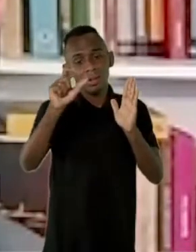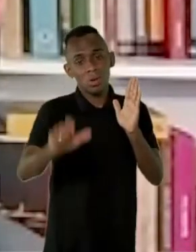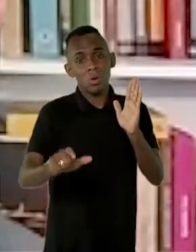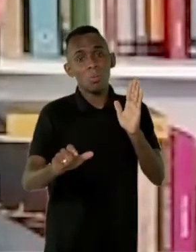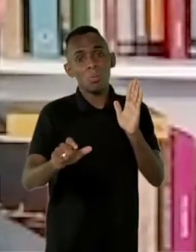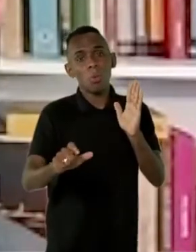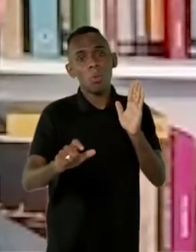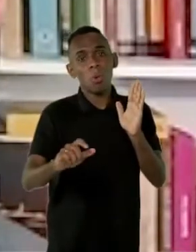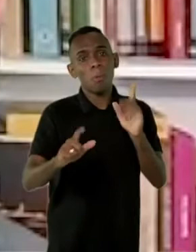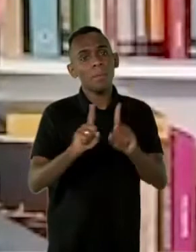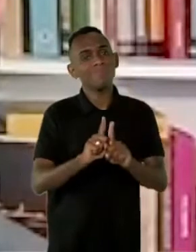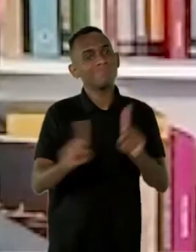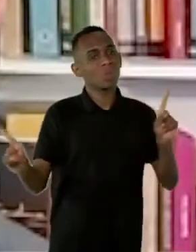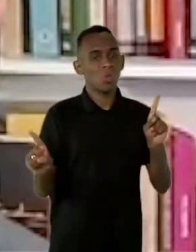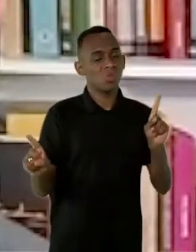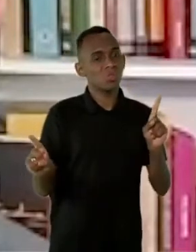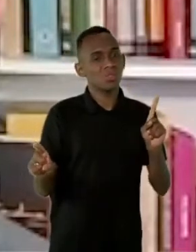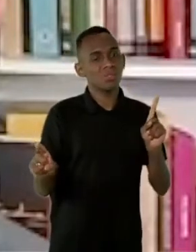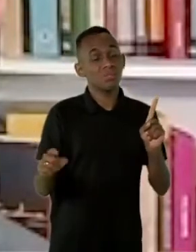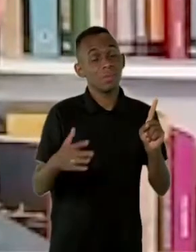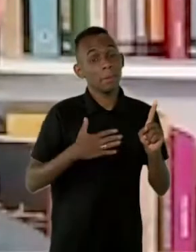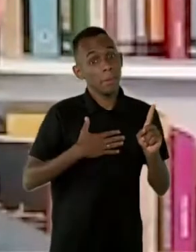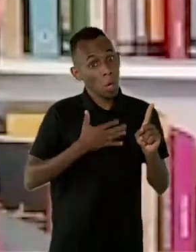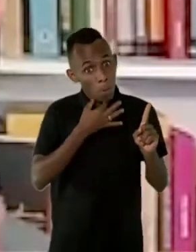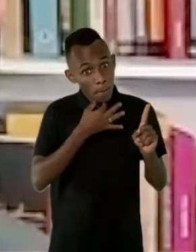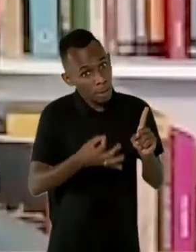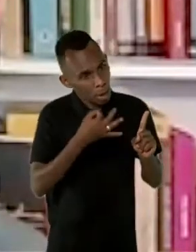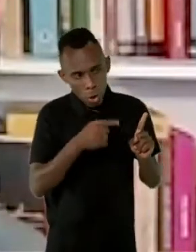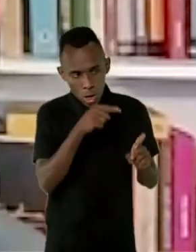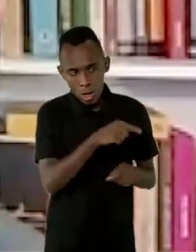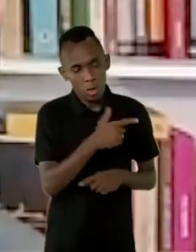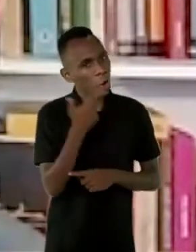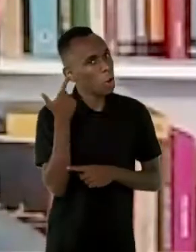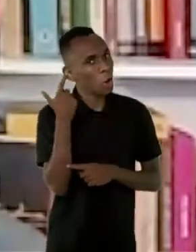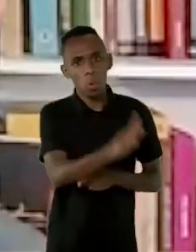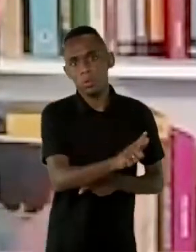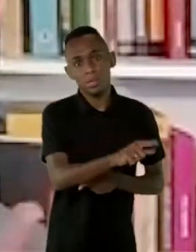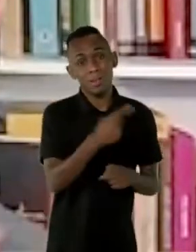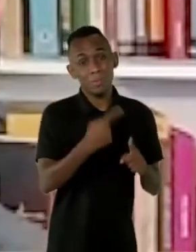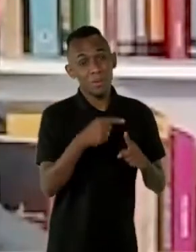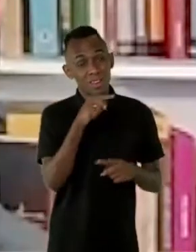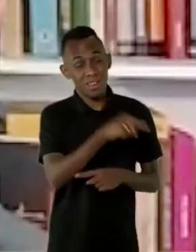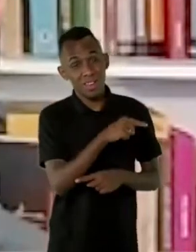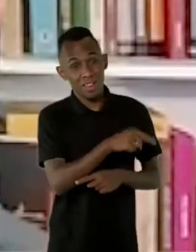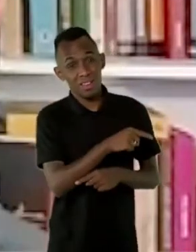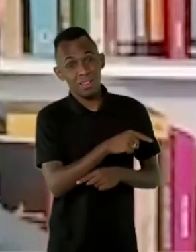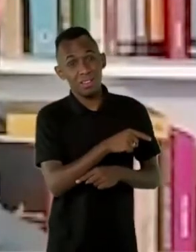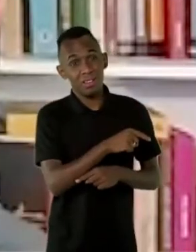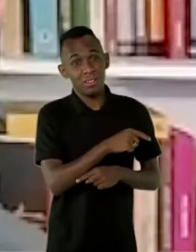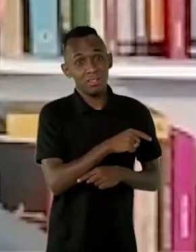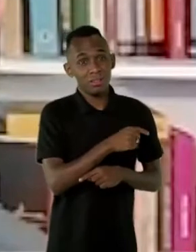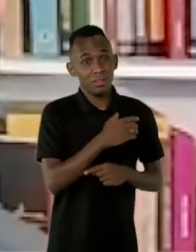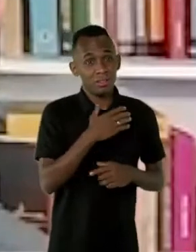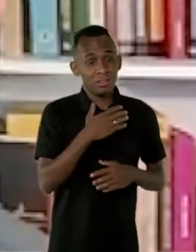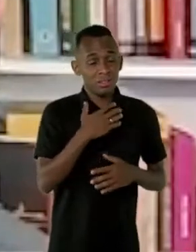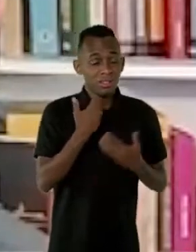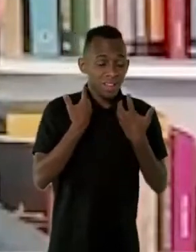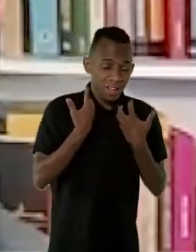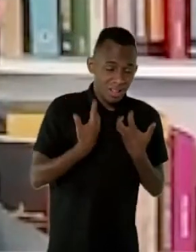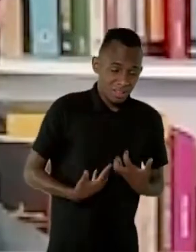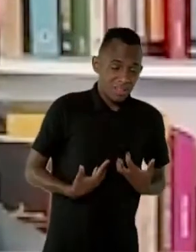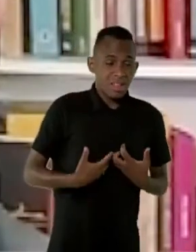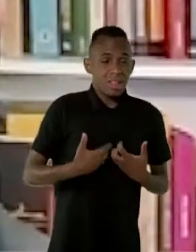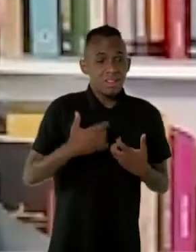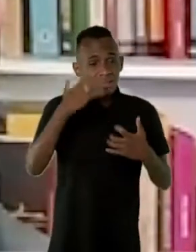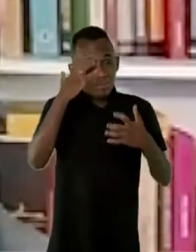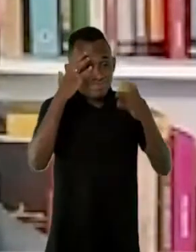não seria. Na minha opinião, não seria. A Carolina estava muito desgastada já, fisicamente, emocionalmente,